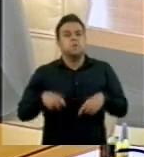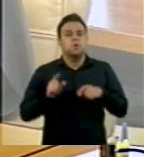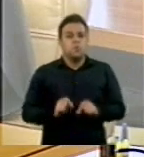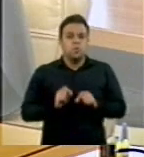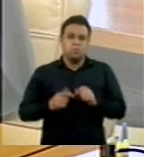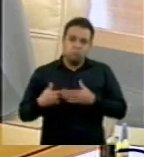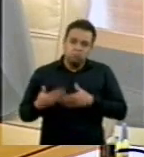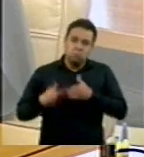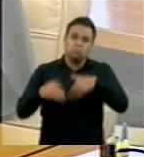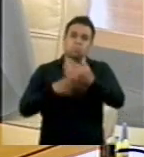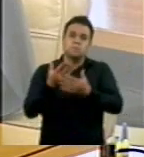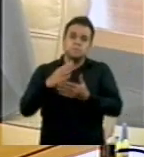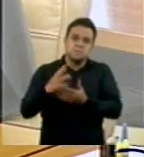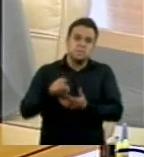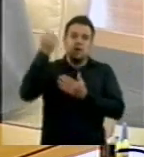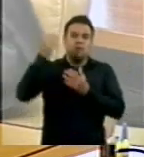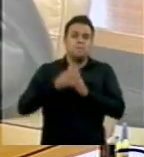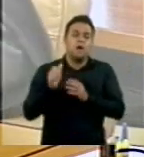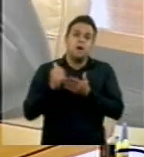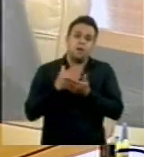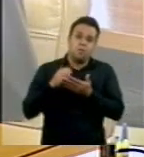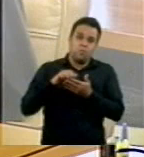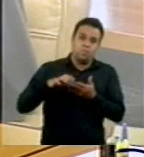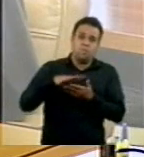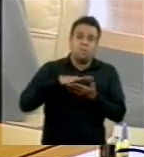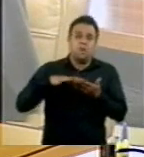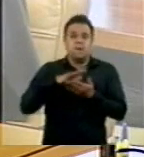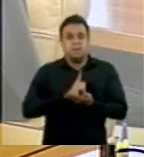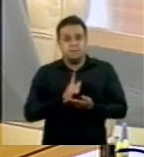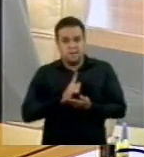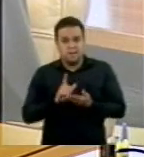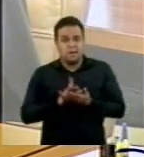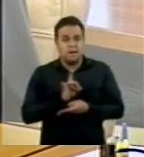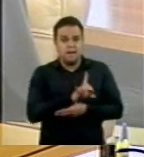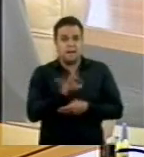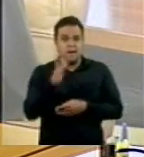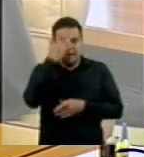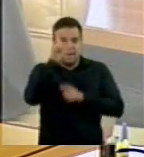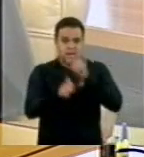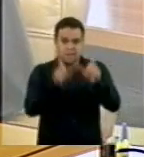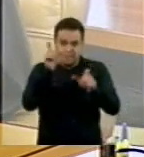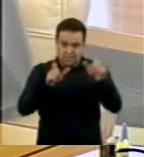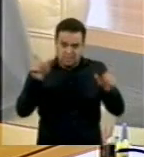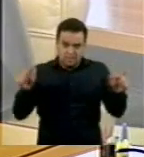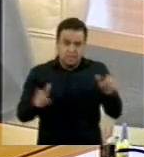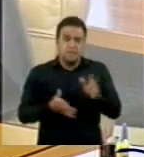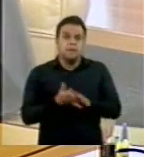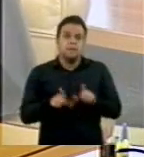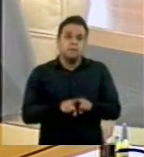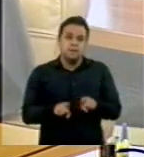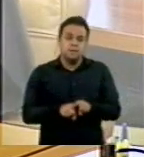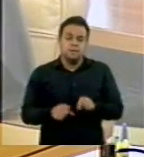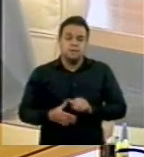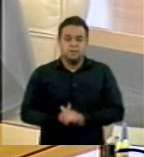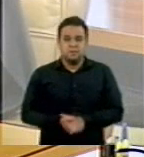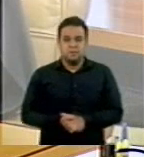e reconstrução diária da existência de cada um e seu palpitar de uma